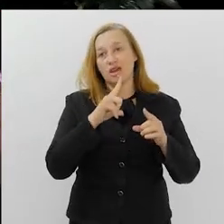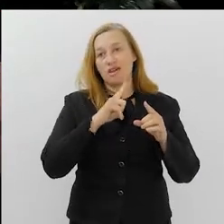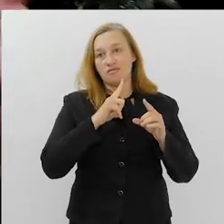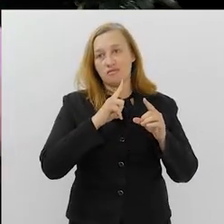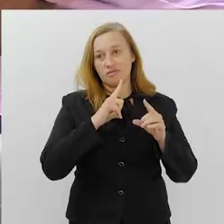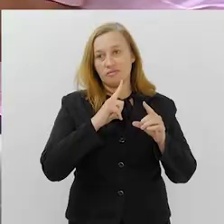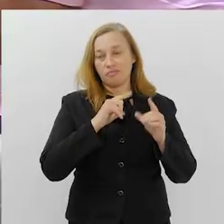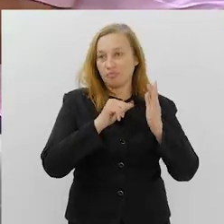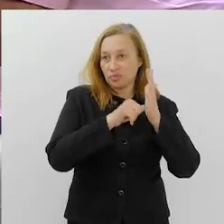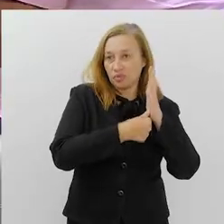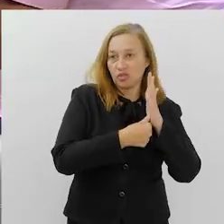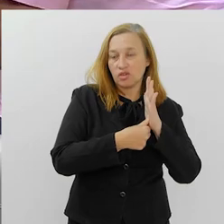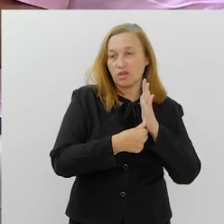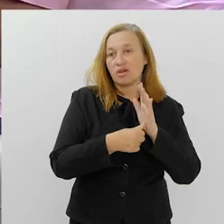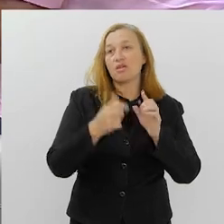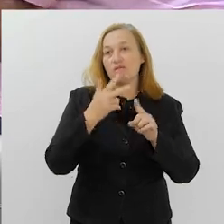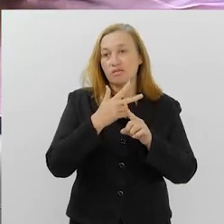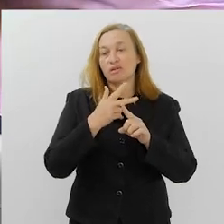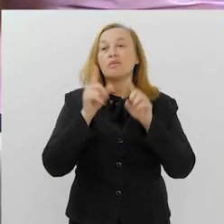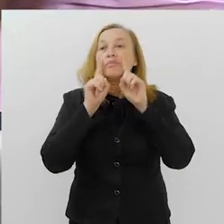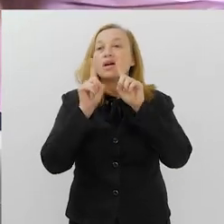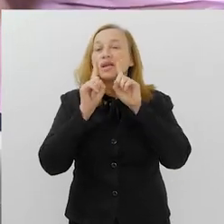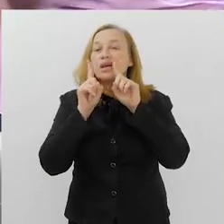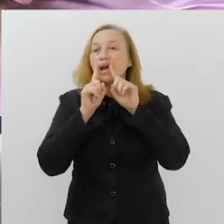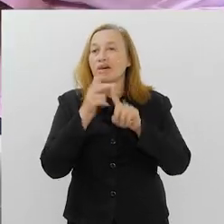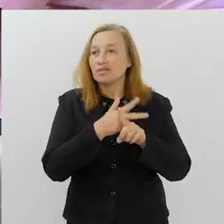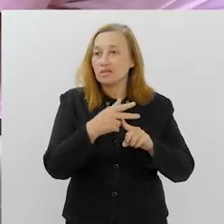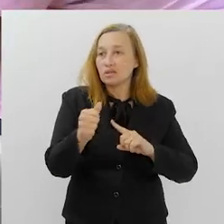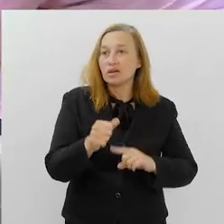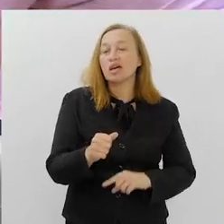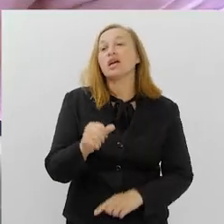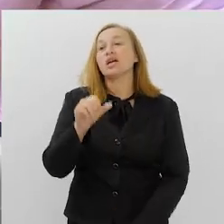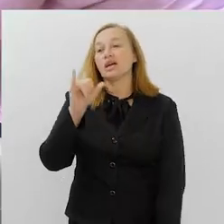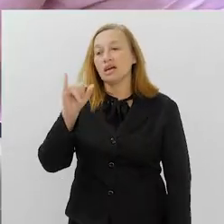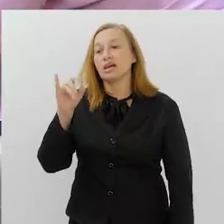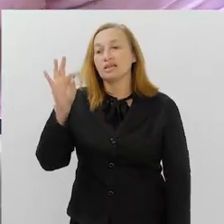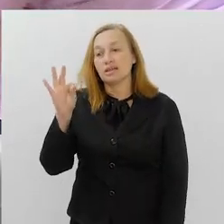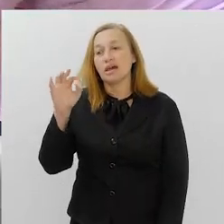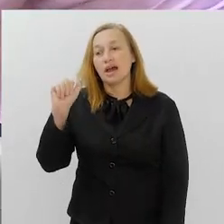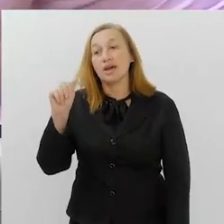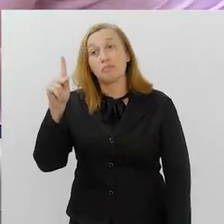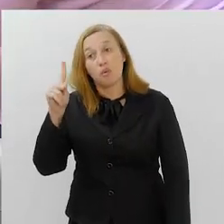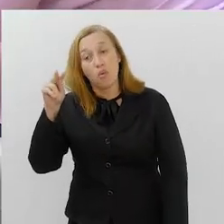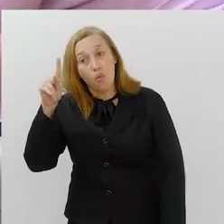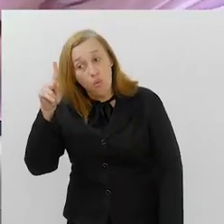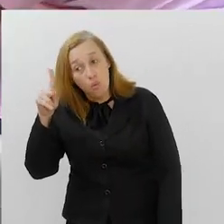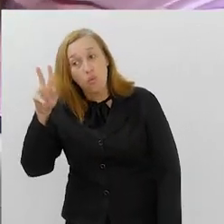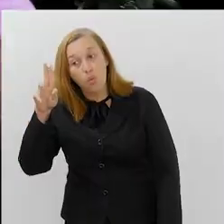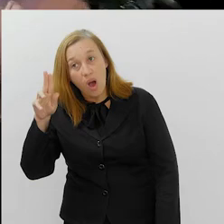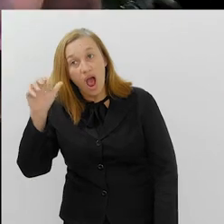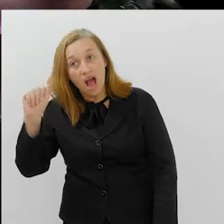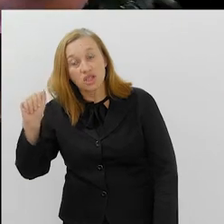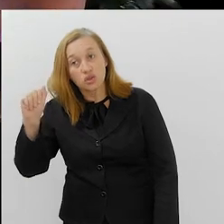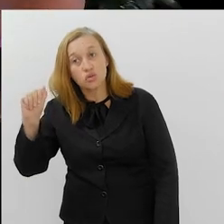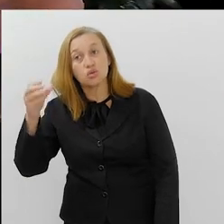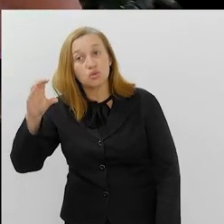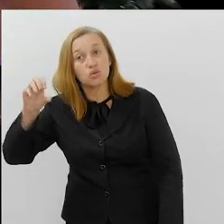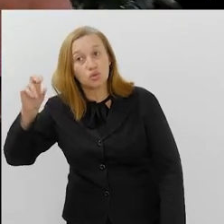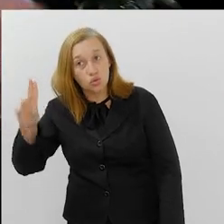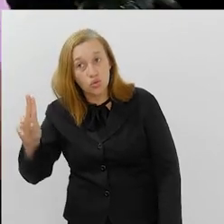E numa região muito bacana, Sim. que é aquela região ali de Maricá, Itaipuaçu, Ponta Negra, né? Você indo